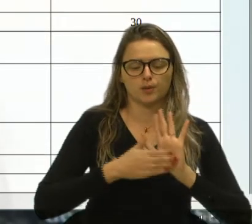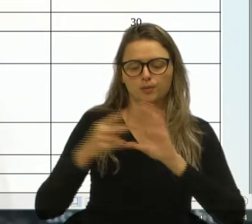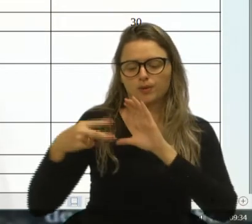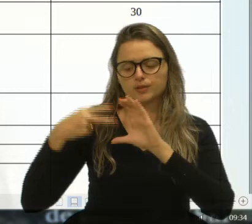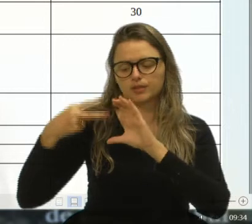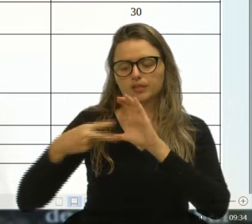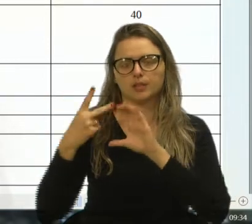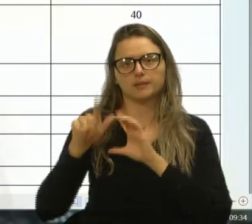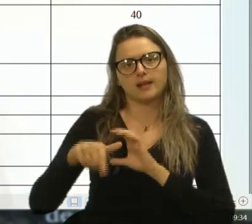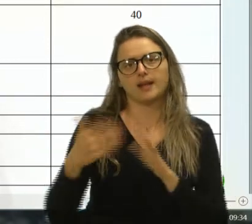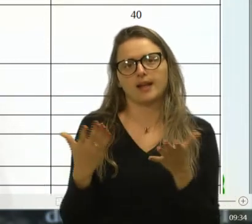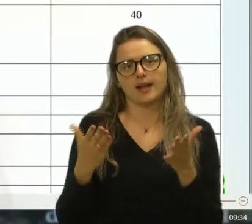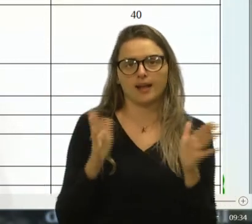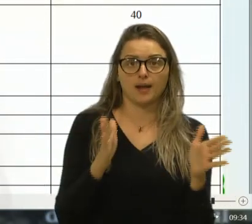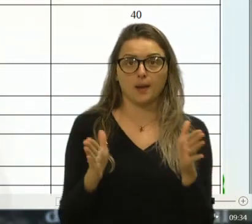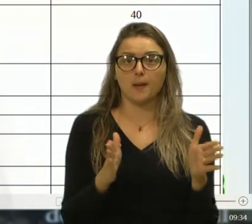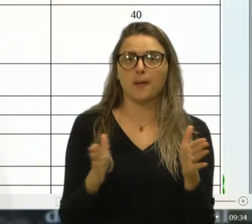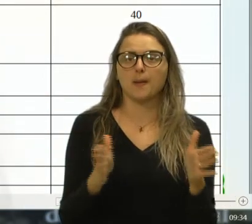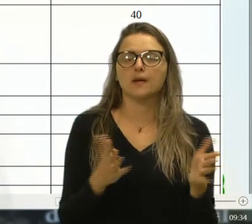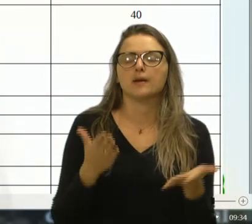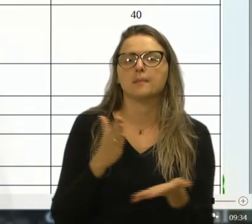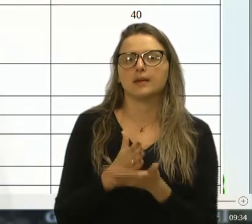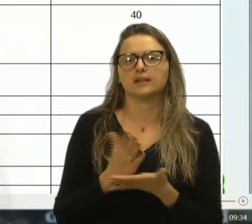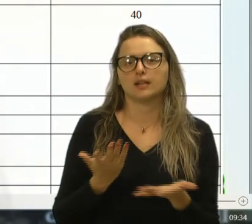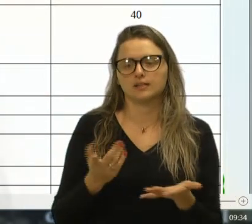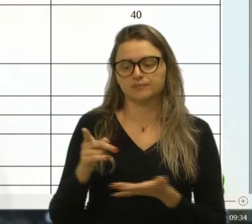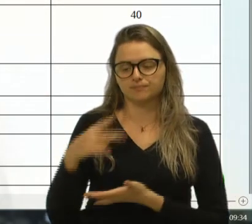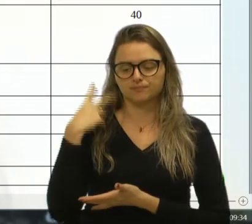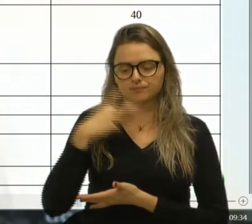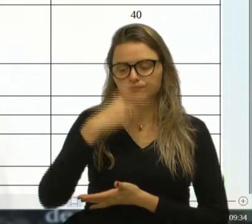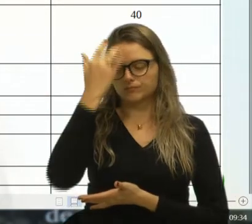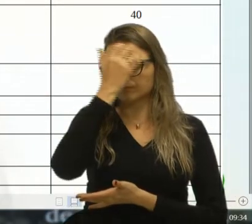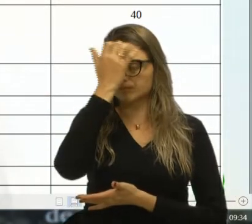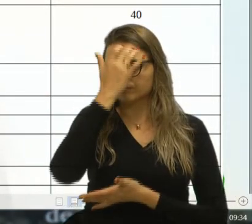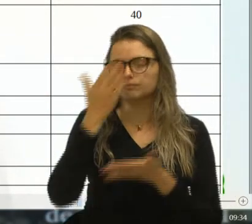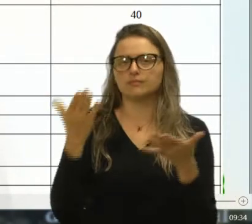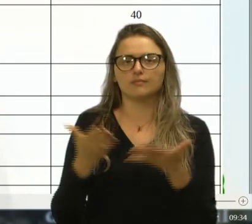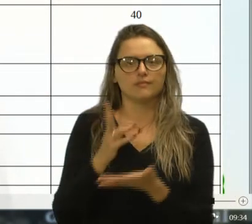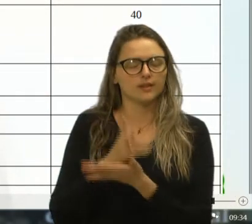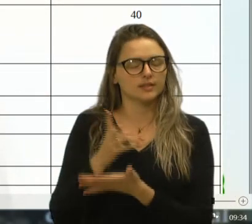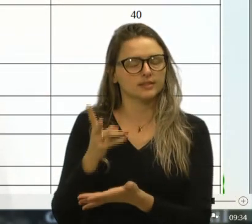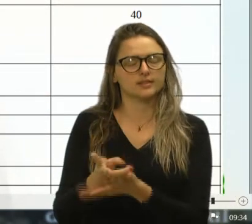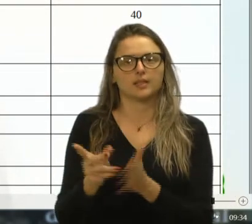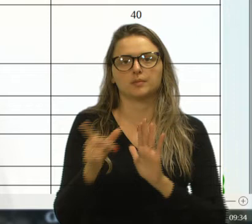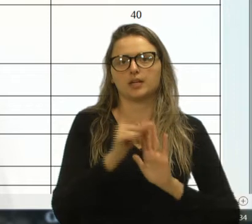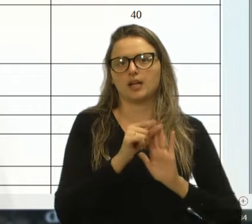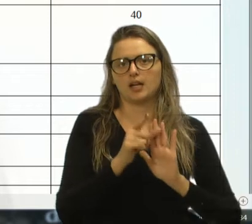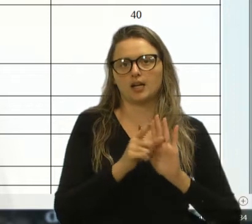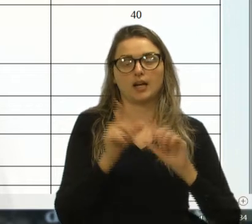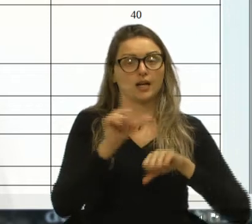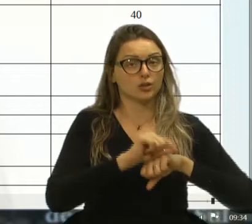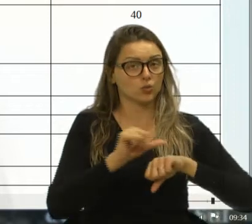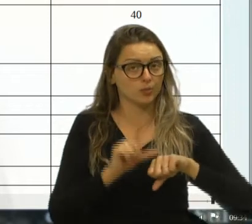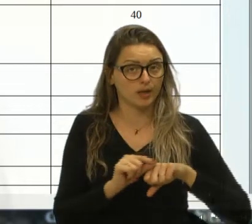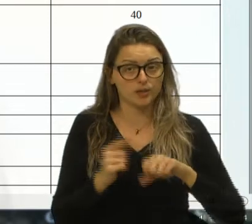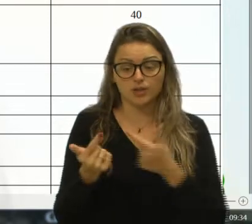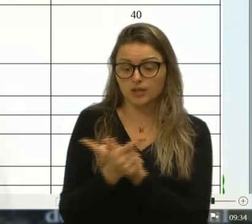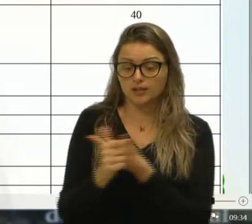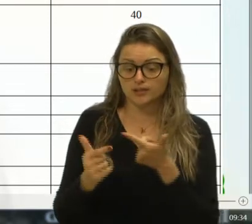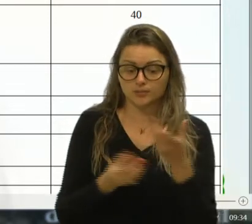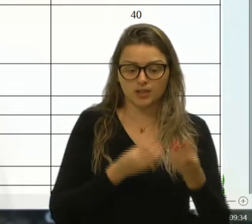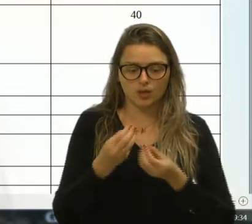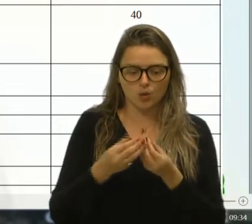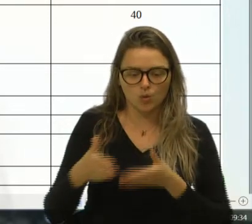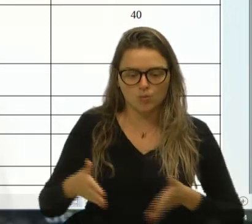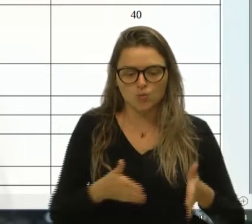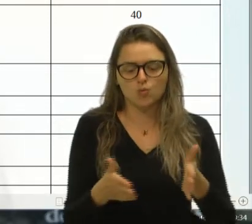meio termo, já o vereador Adiló cansou de colocar aqui os argumentos que você não tem como trabalhar numa